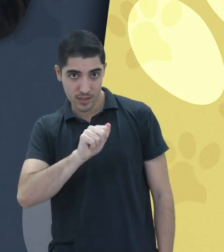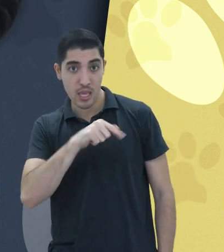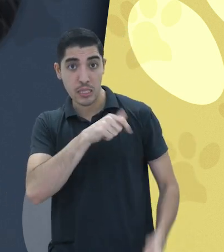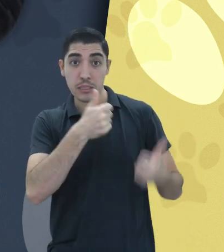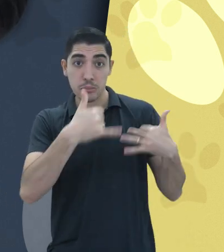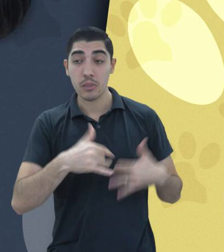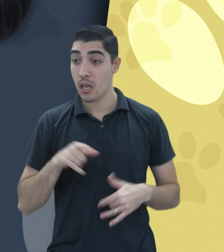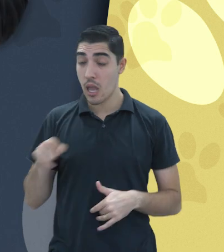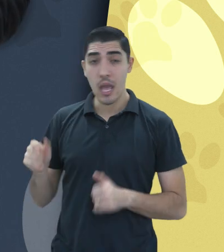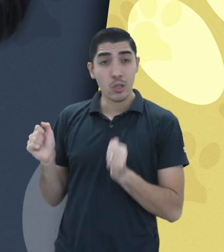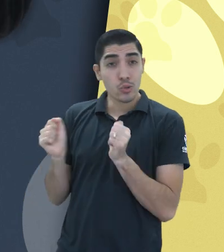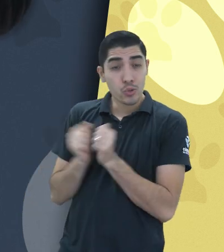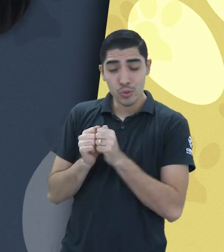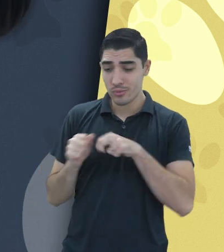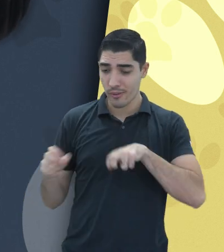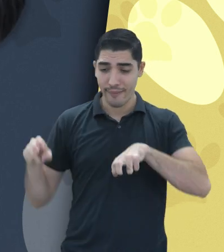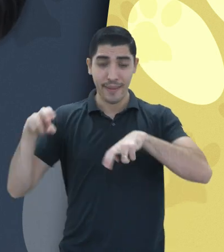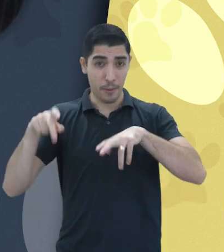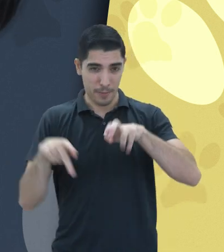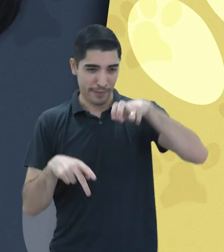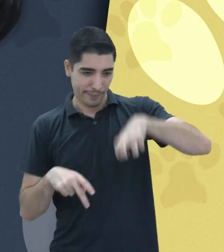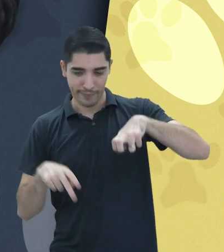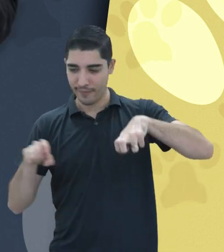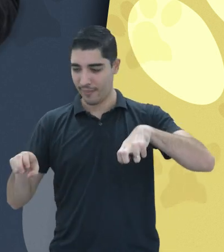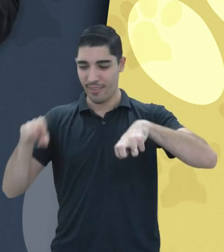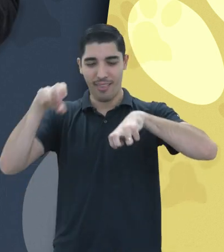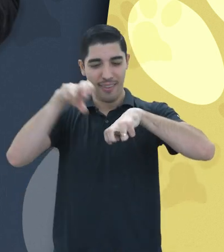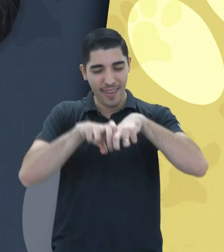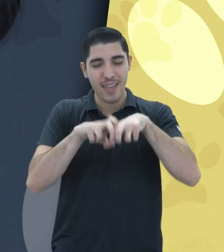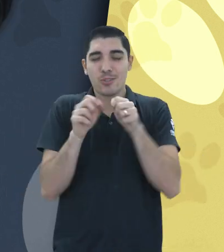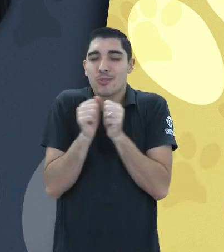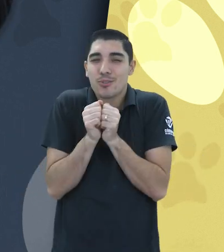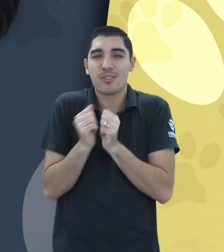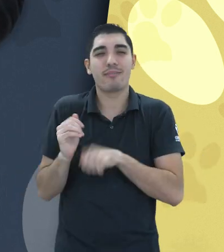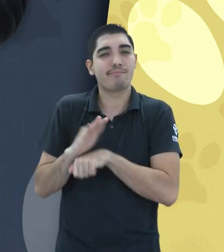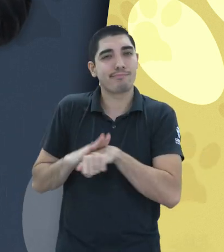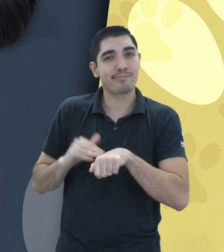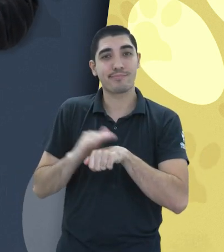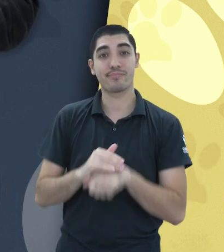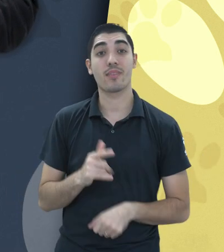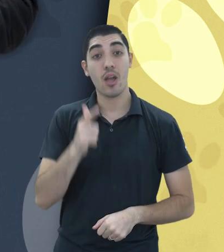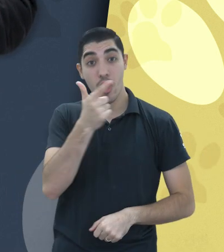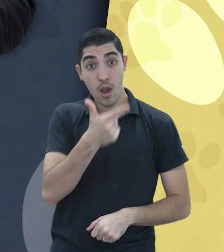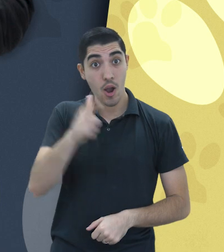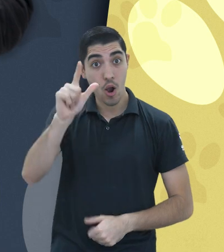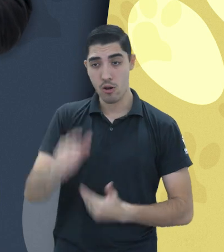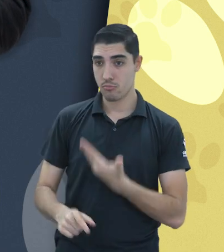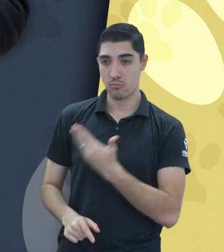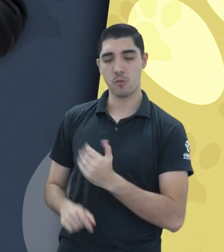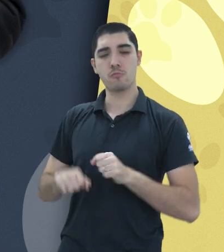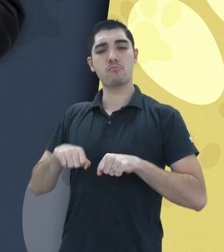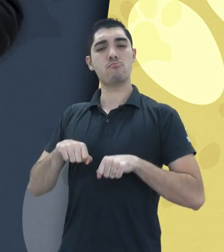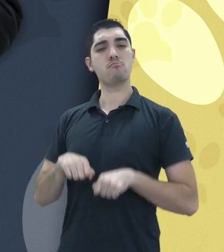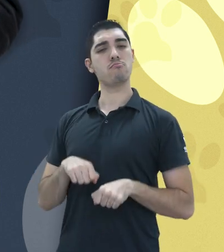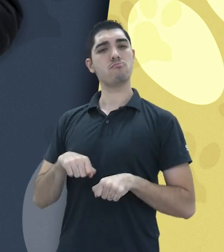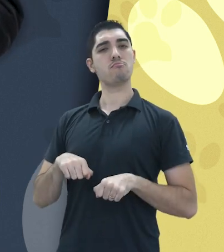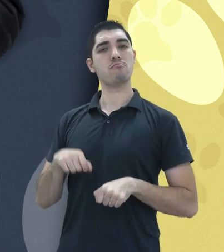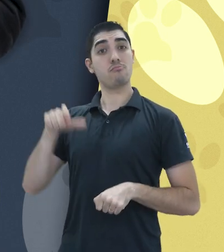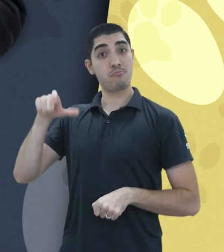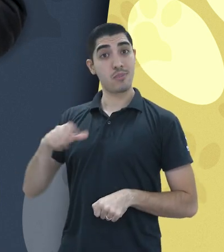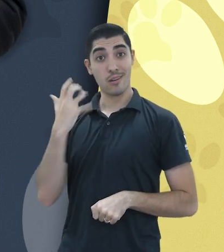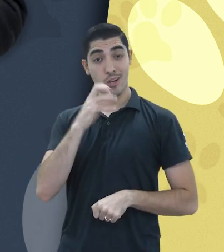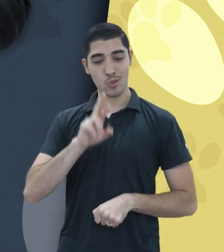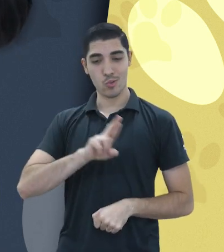dela, é um grude que só. Muito carinhosa. E aqui, ó, esta pose de modelo do